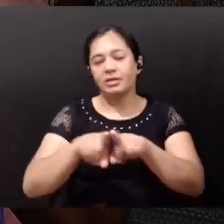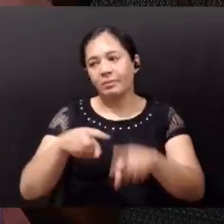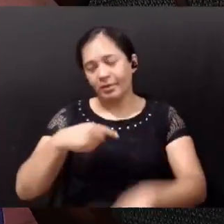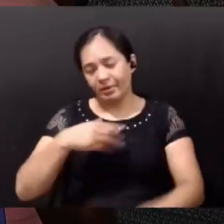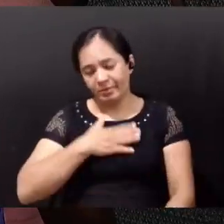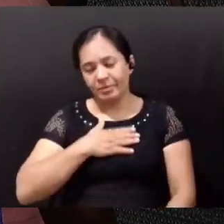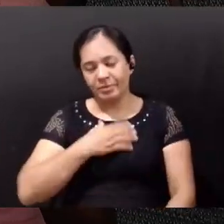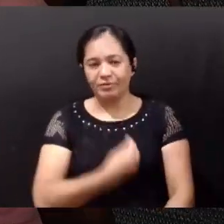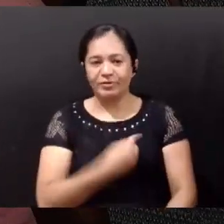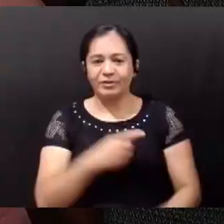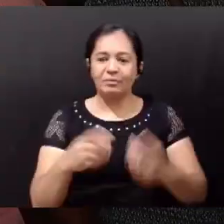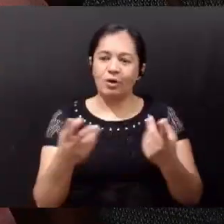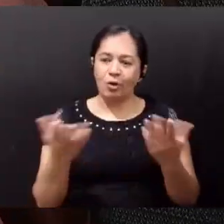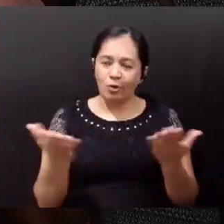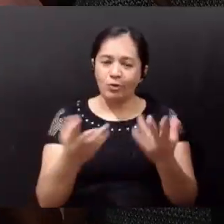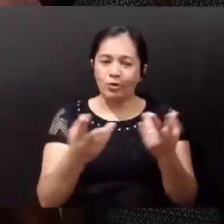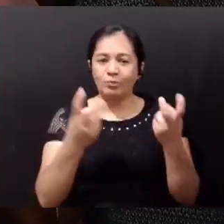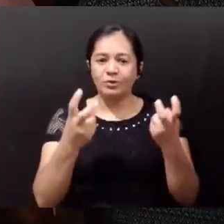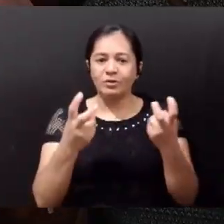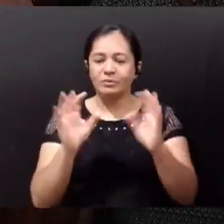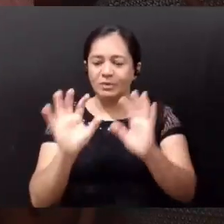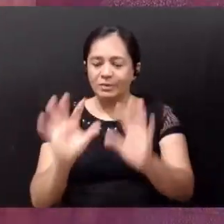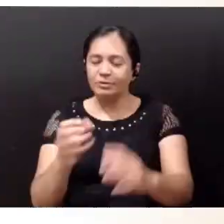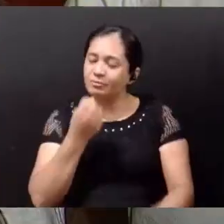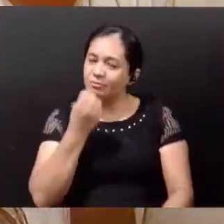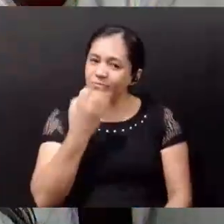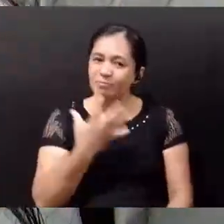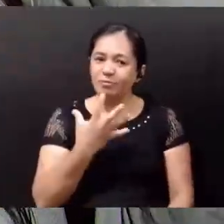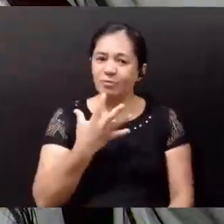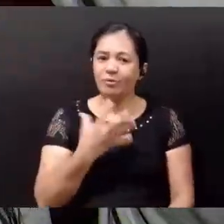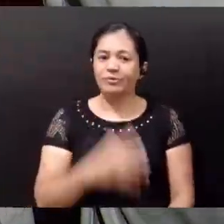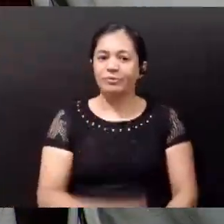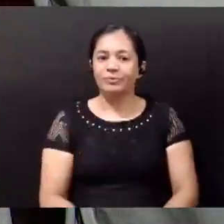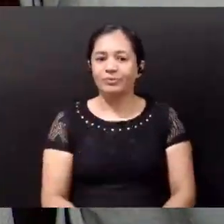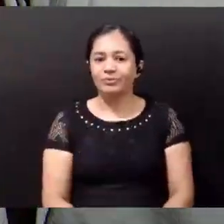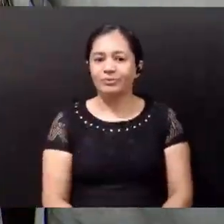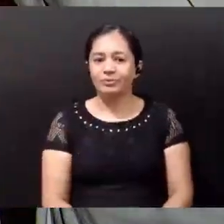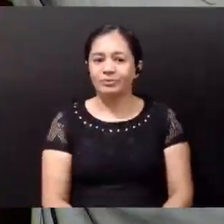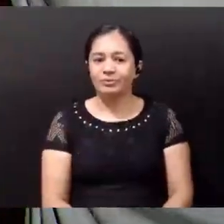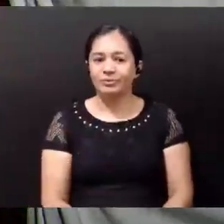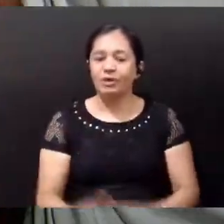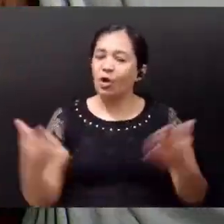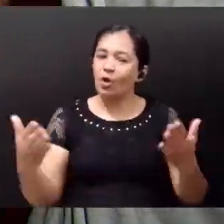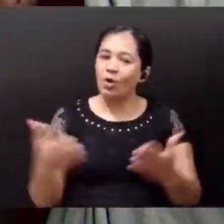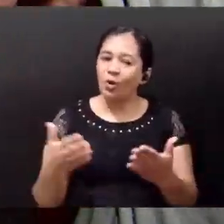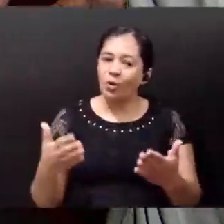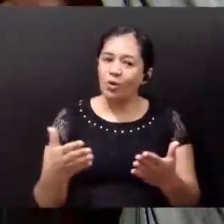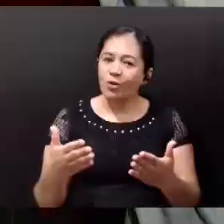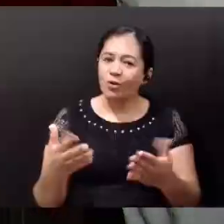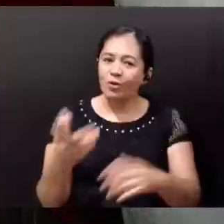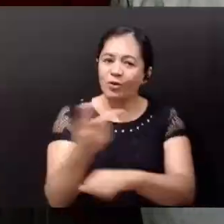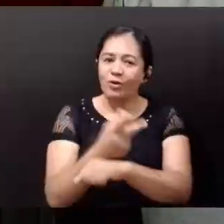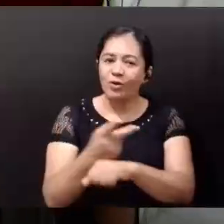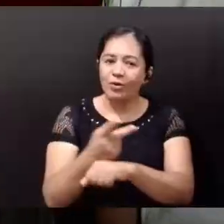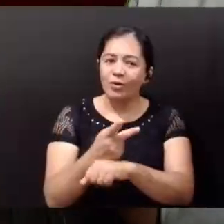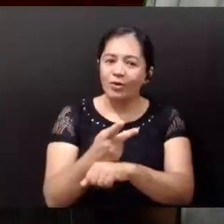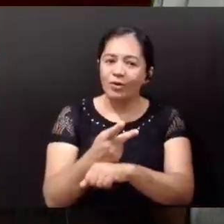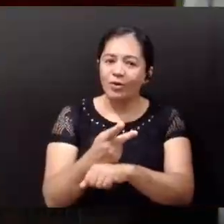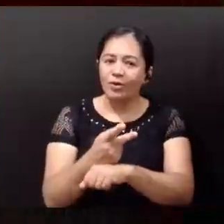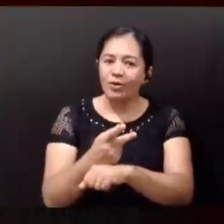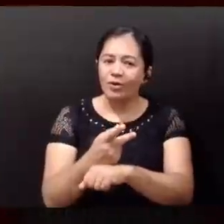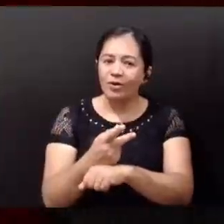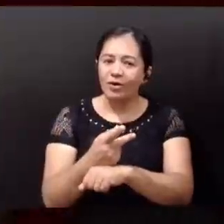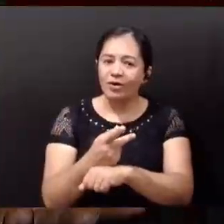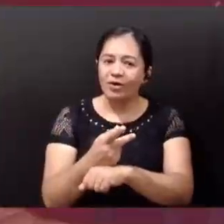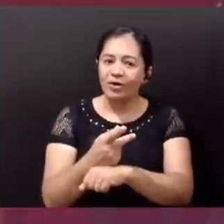vendo que isso aqui é uma coisa muito boa, para muitos que estão aqui, entendeu? E hoje aqui em busca desse jantar, o que você está achando? Maravilhoso